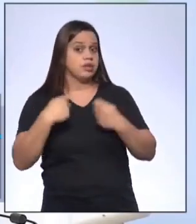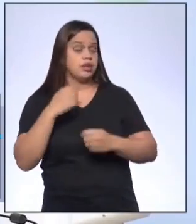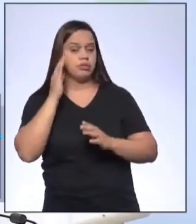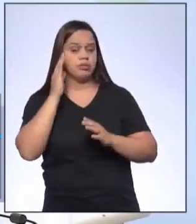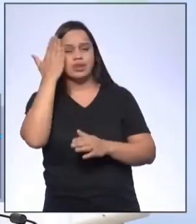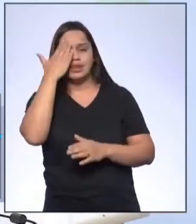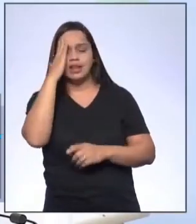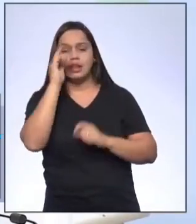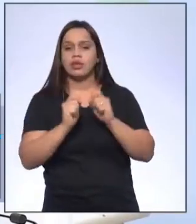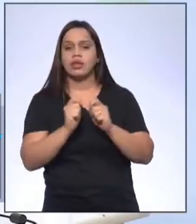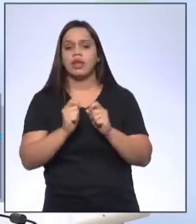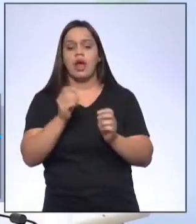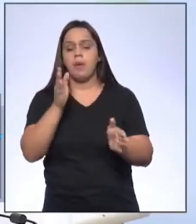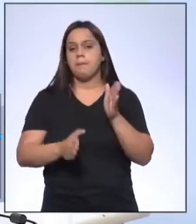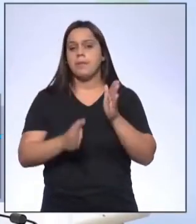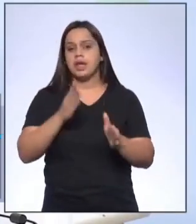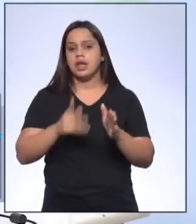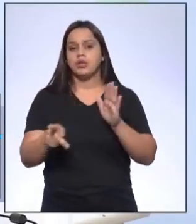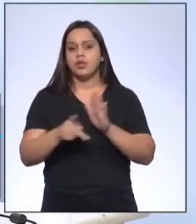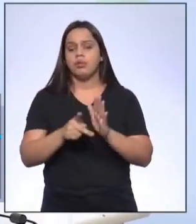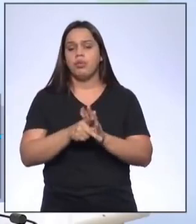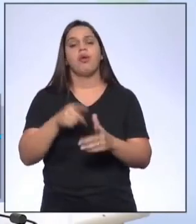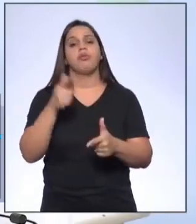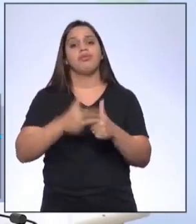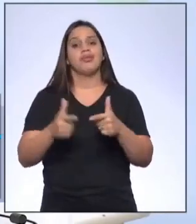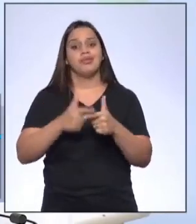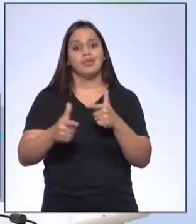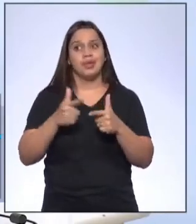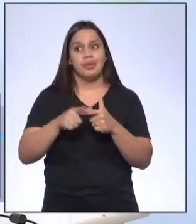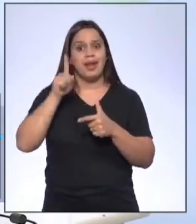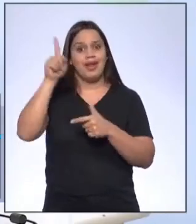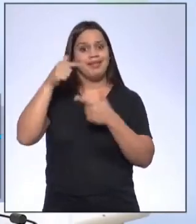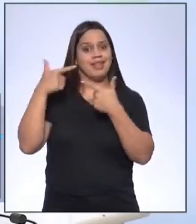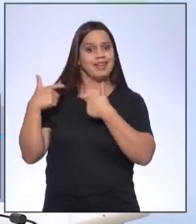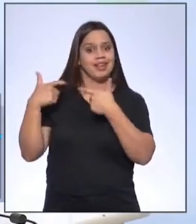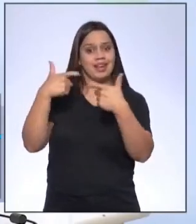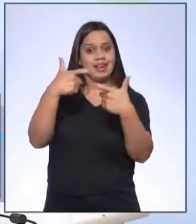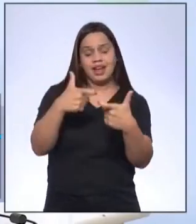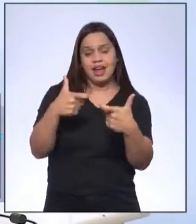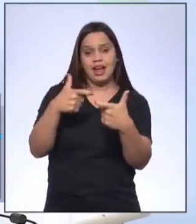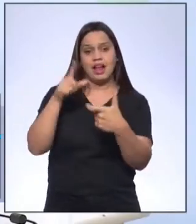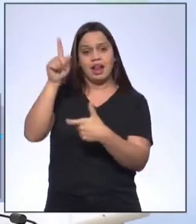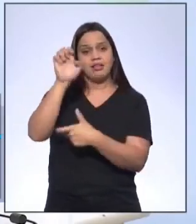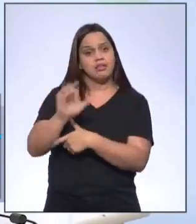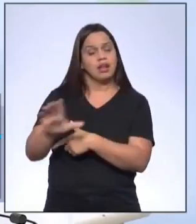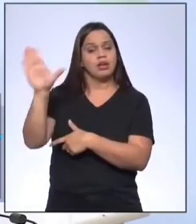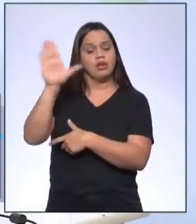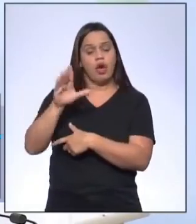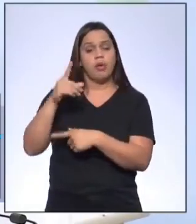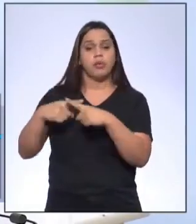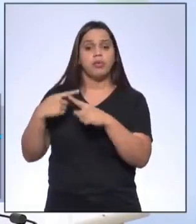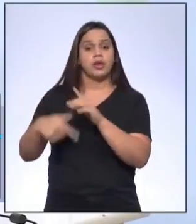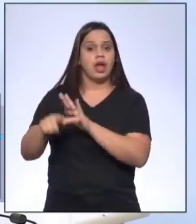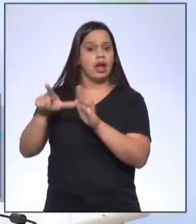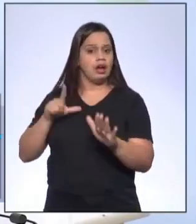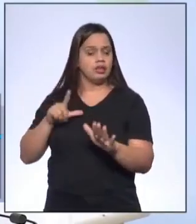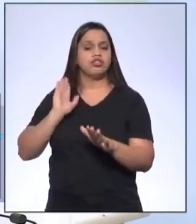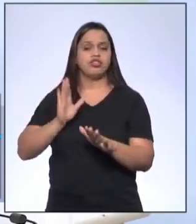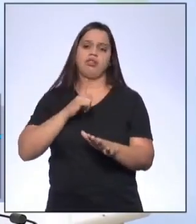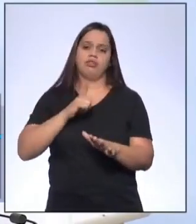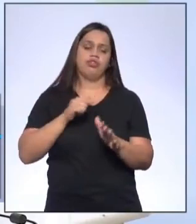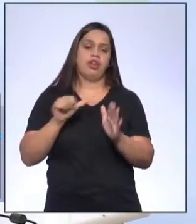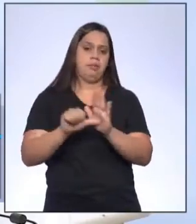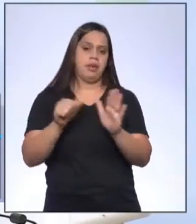crise, principalmente entre guerras na Europa, né? Anteriormente à Primeira Guerra já haviam conflitos,